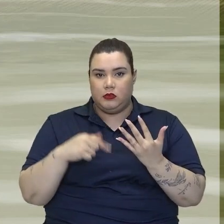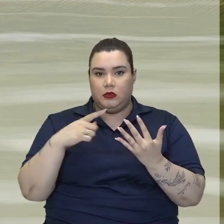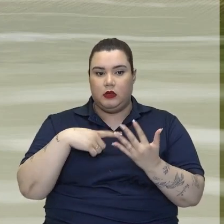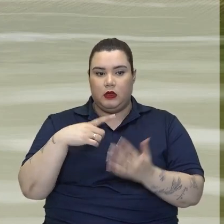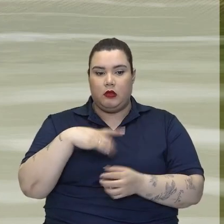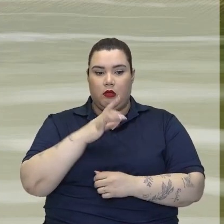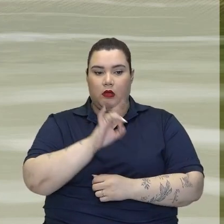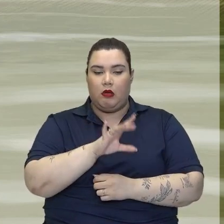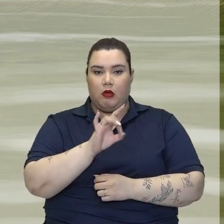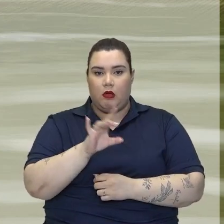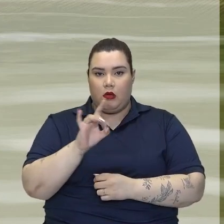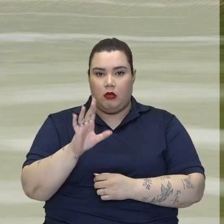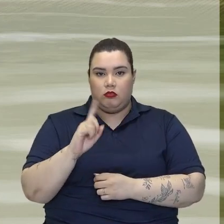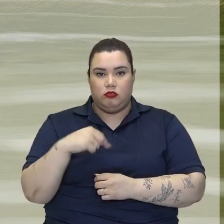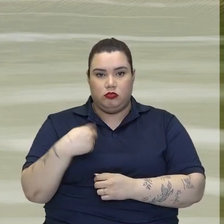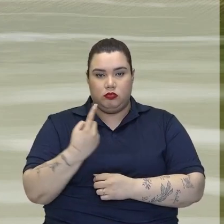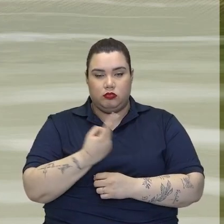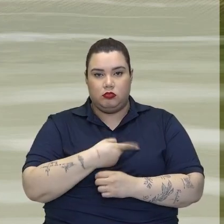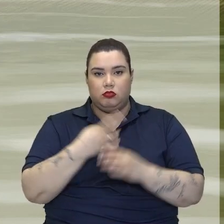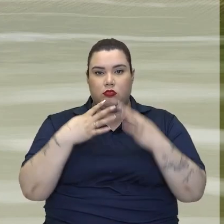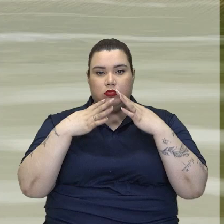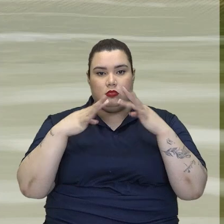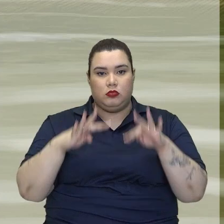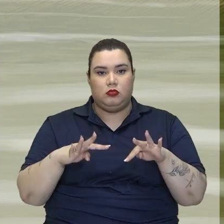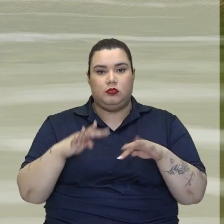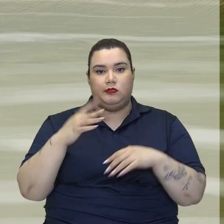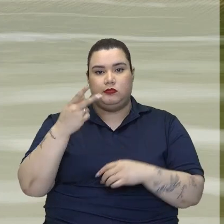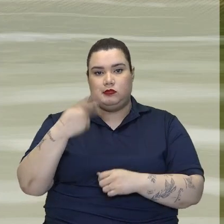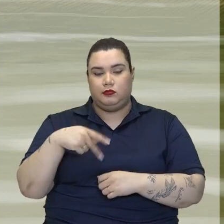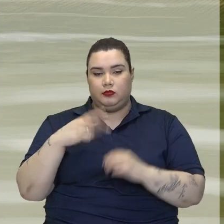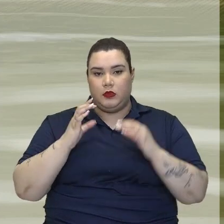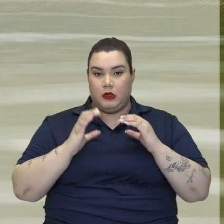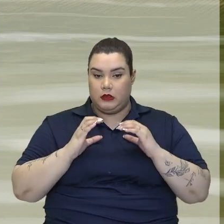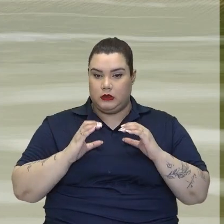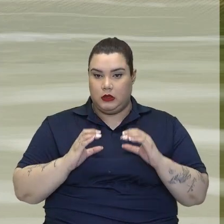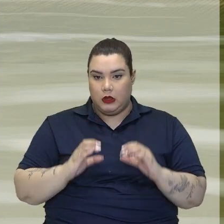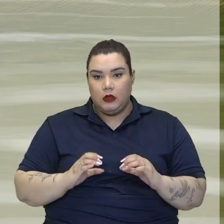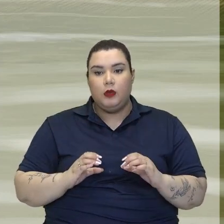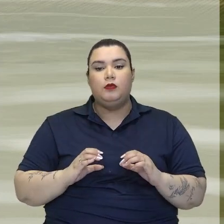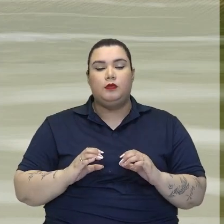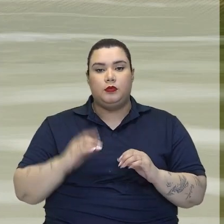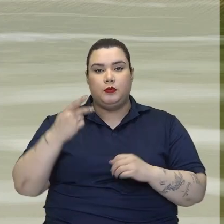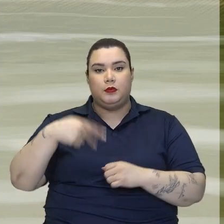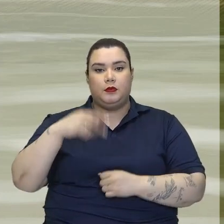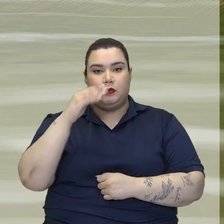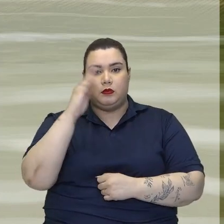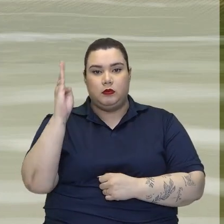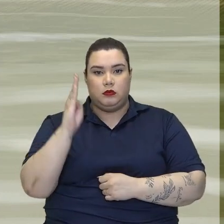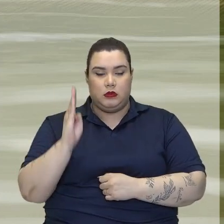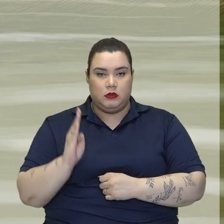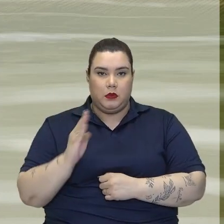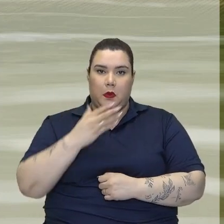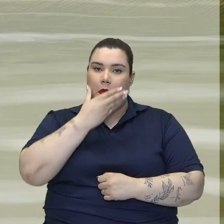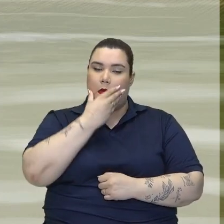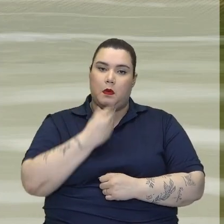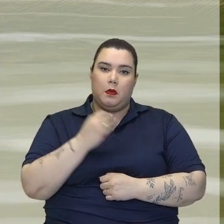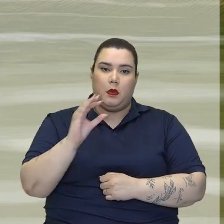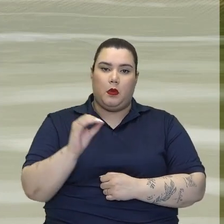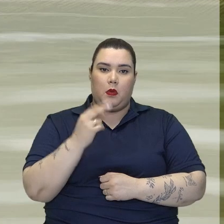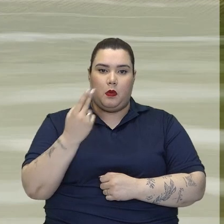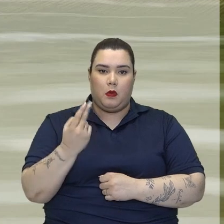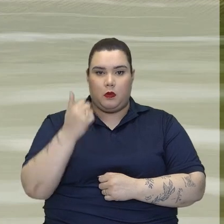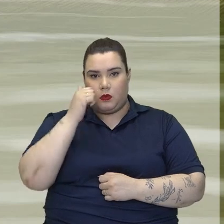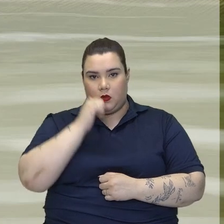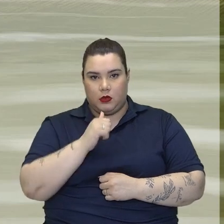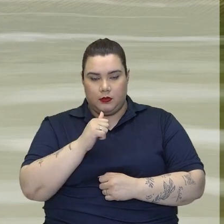um de nós cidadão, no nosso caso, ou cidadã, brasileiros ou brasileiras.